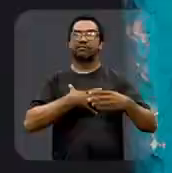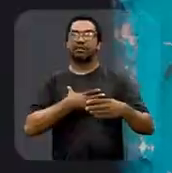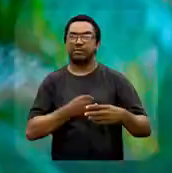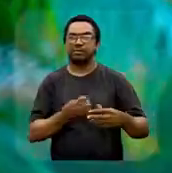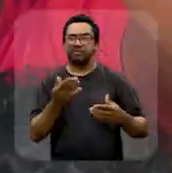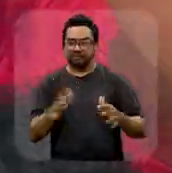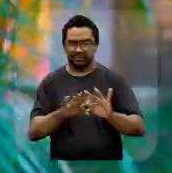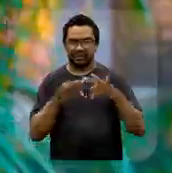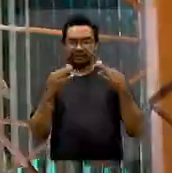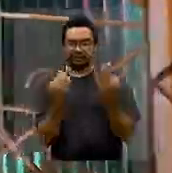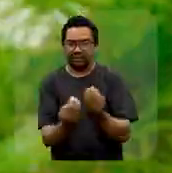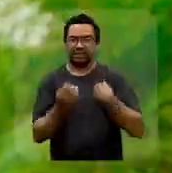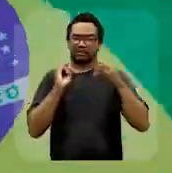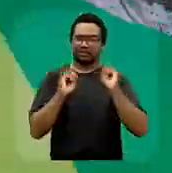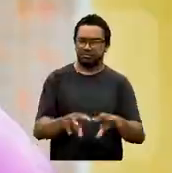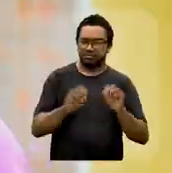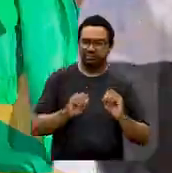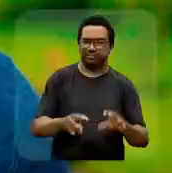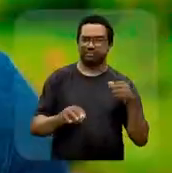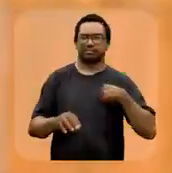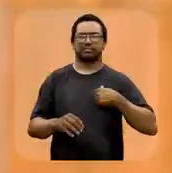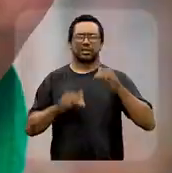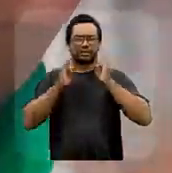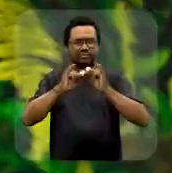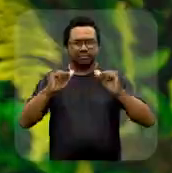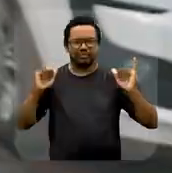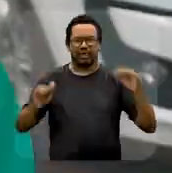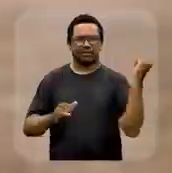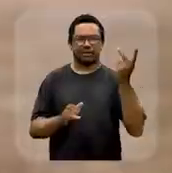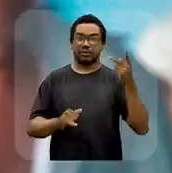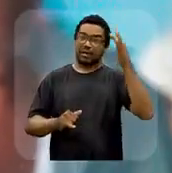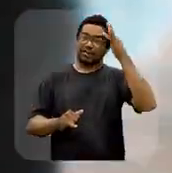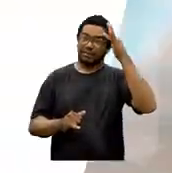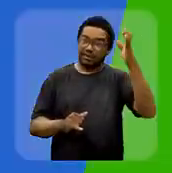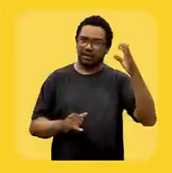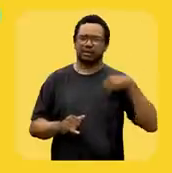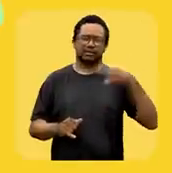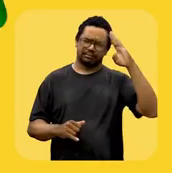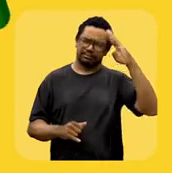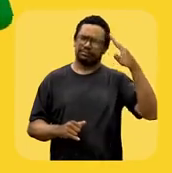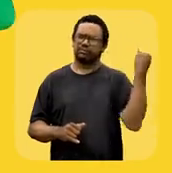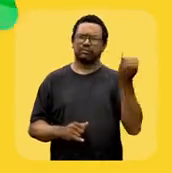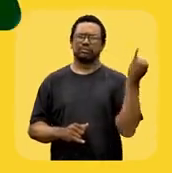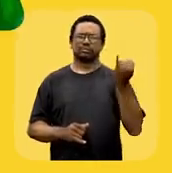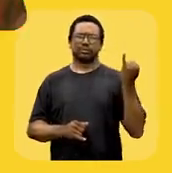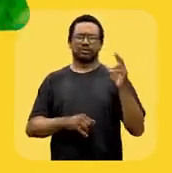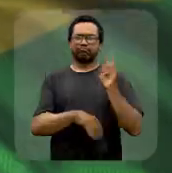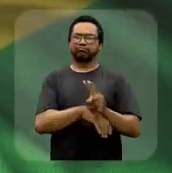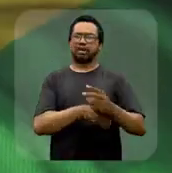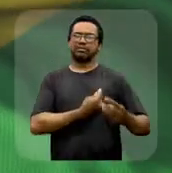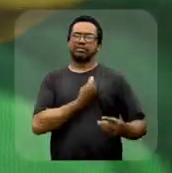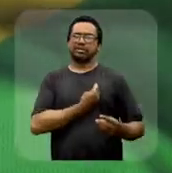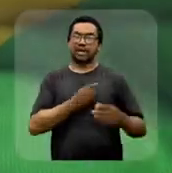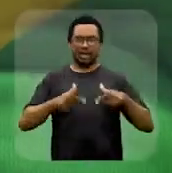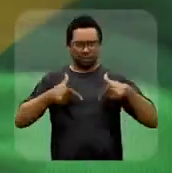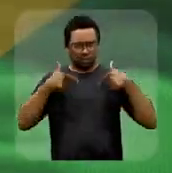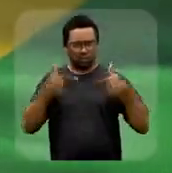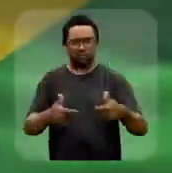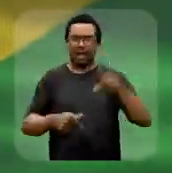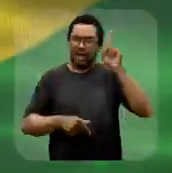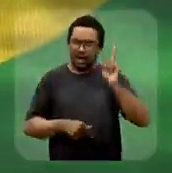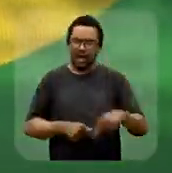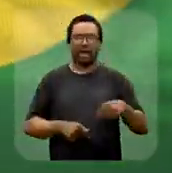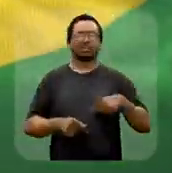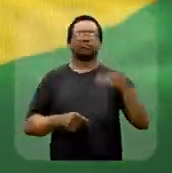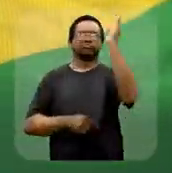nossas famílias, educar nossos filhos, professar nossos valores e fé e, sobretudo, defender a vida. A nossa luta é